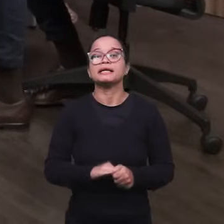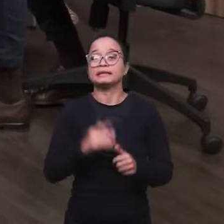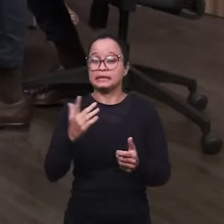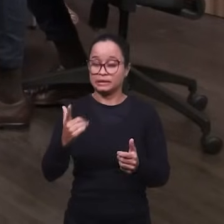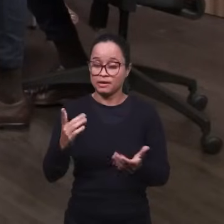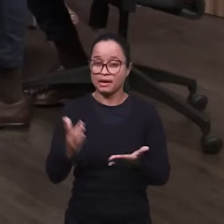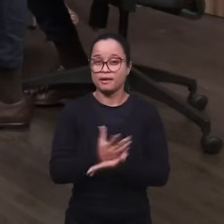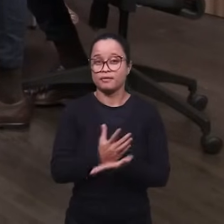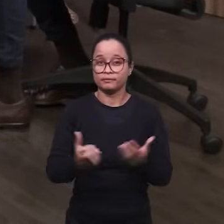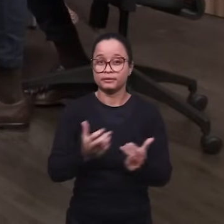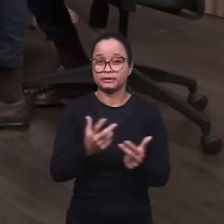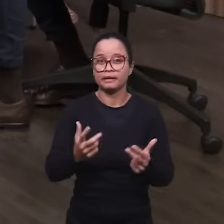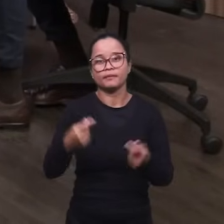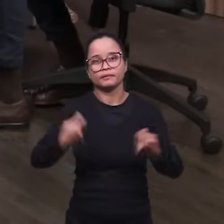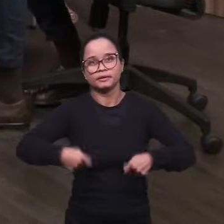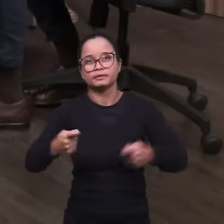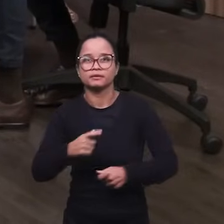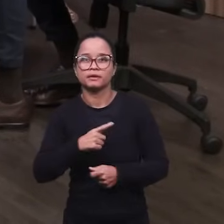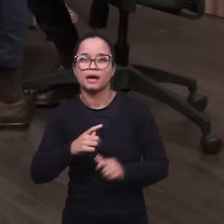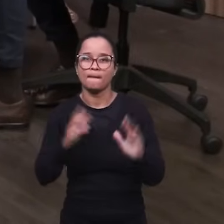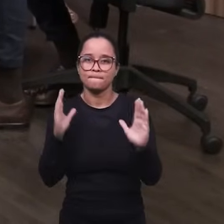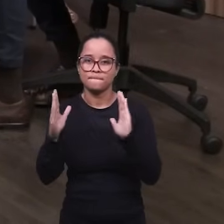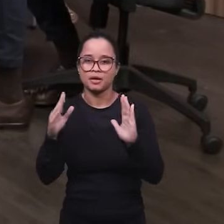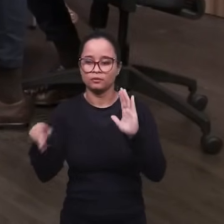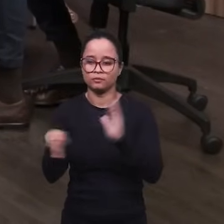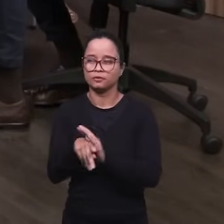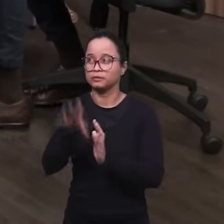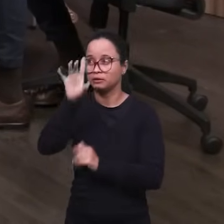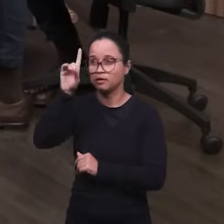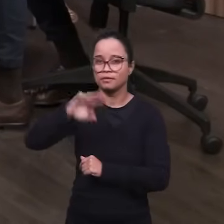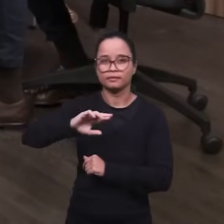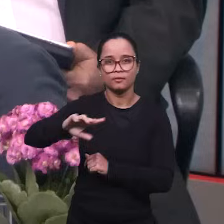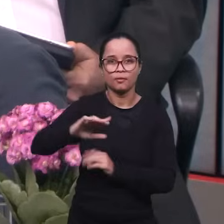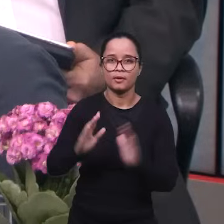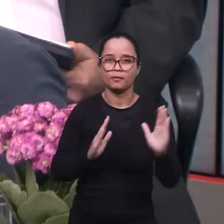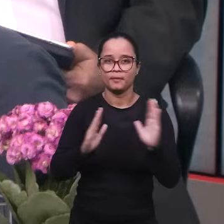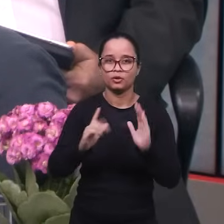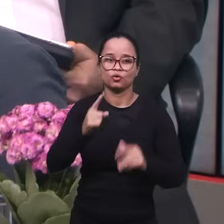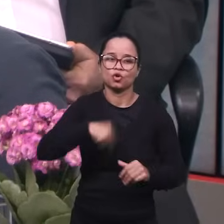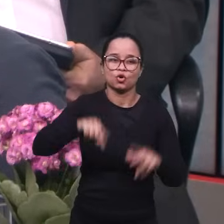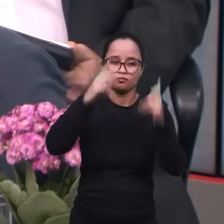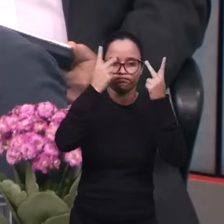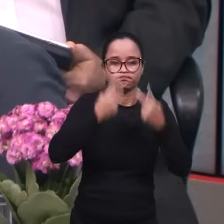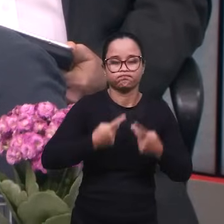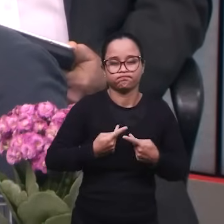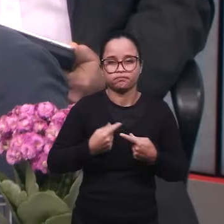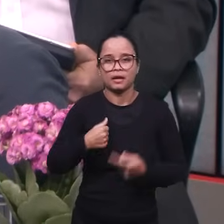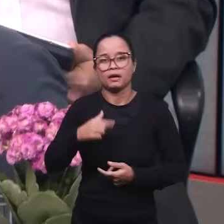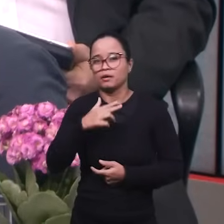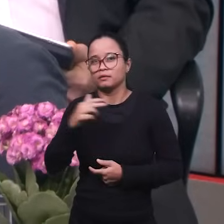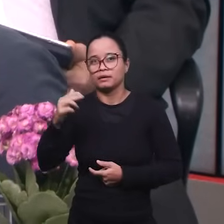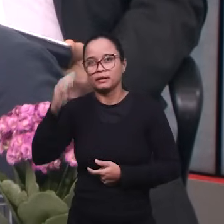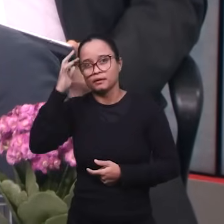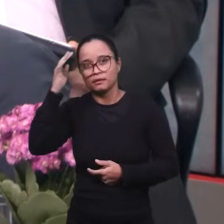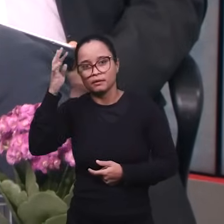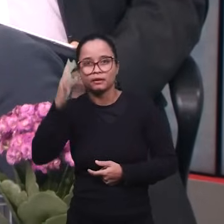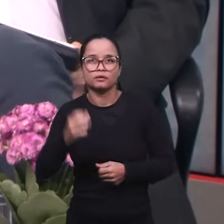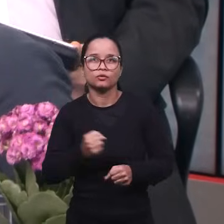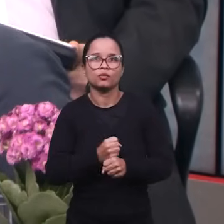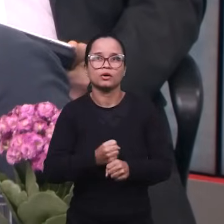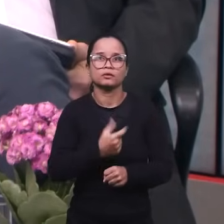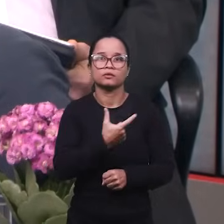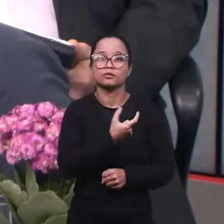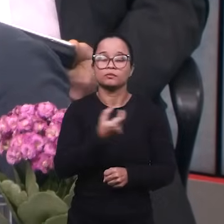é algo que a gente realmente deve considerar. O tempo de Deus não é o nosso tempo. Tá? Então, eu nunca imaginei que a gente ia chegar no ano